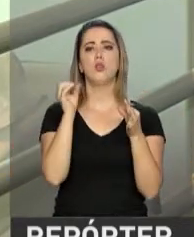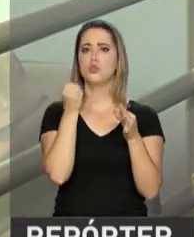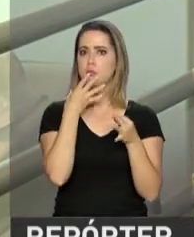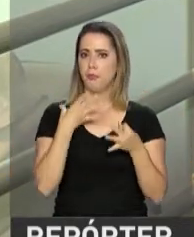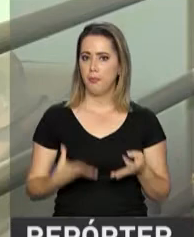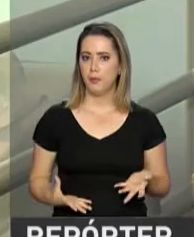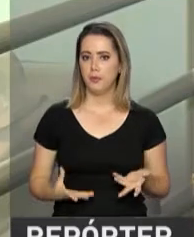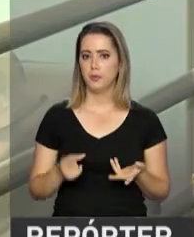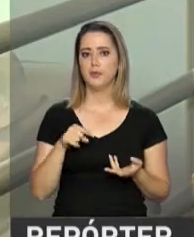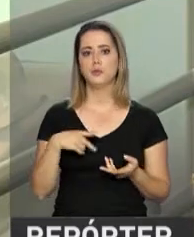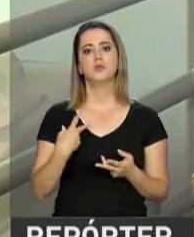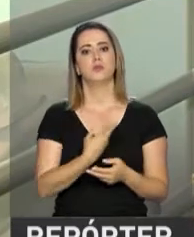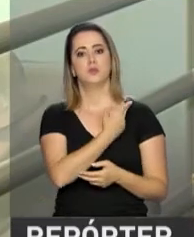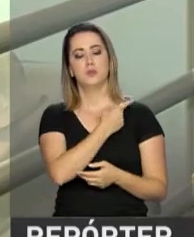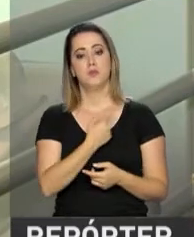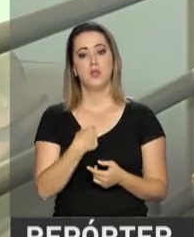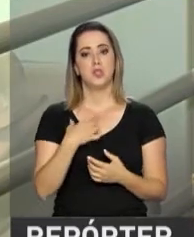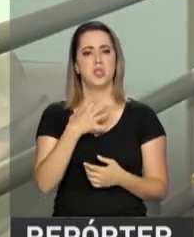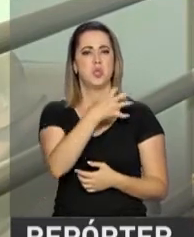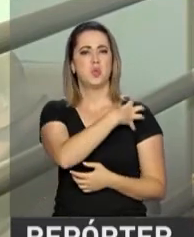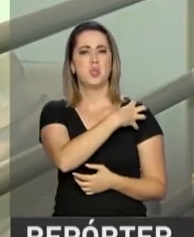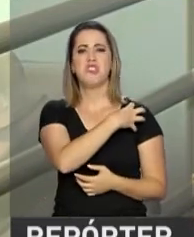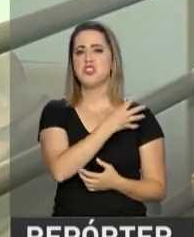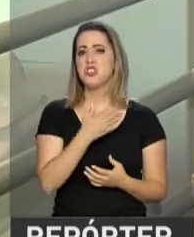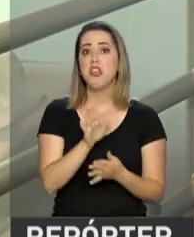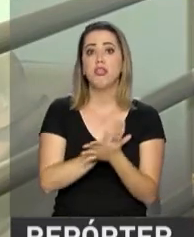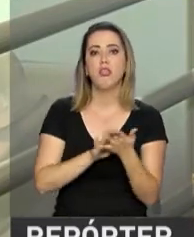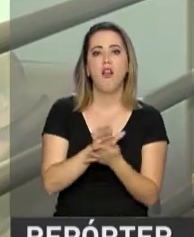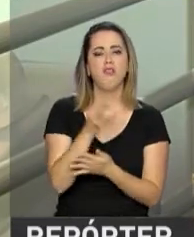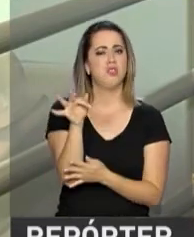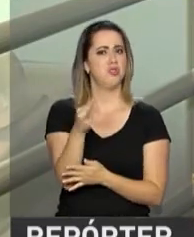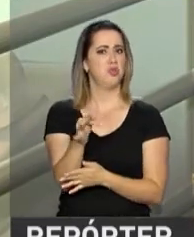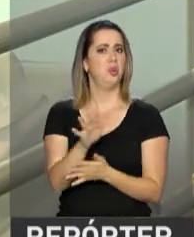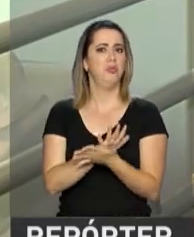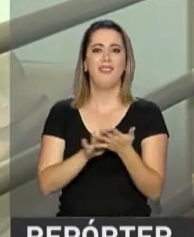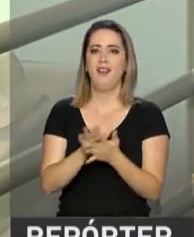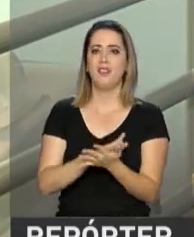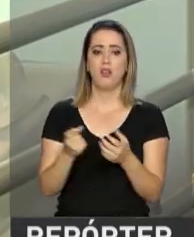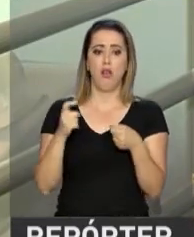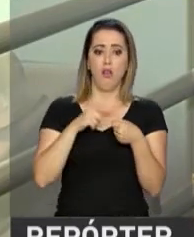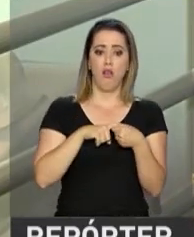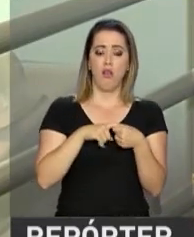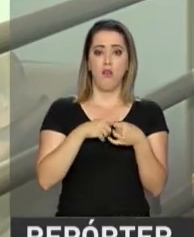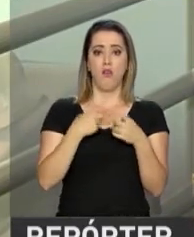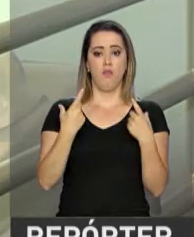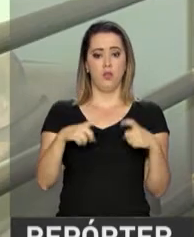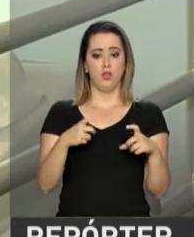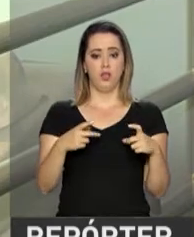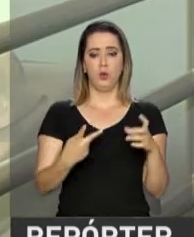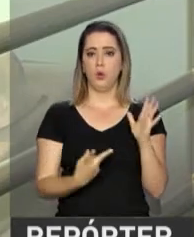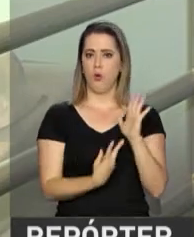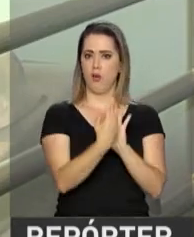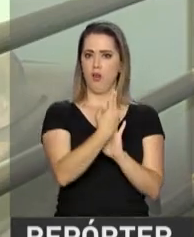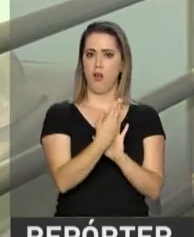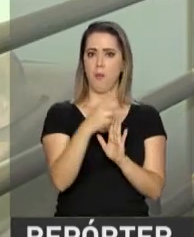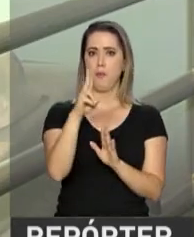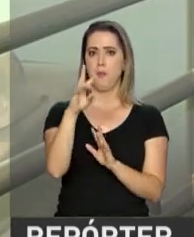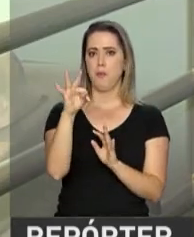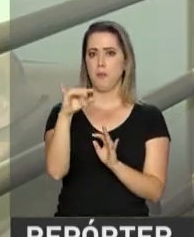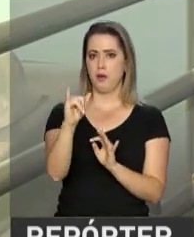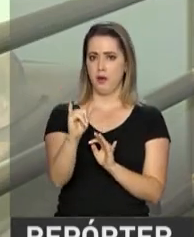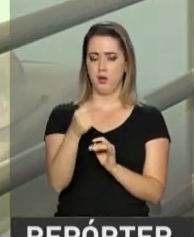pessoa diferença nessa minha dizia se eu não sentir nada eu voltei quando eu voltei dos centros para o tenho nem